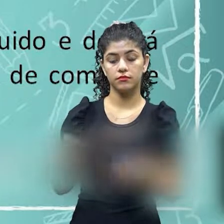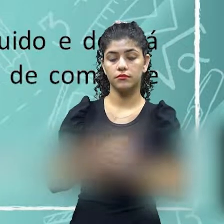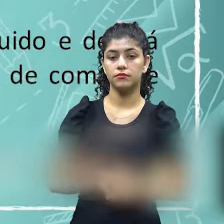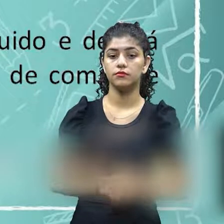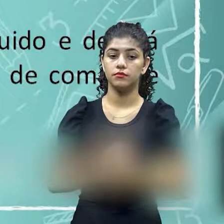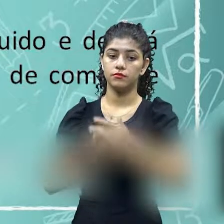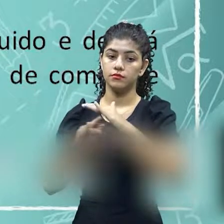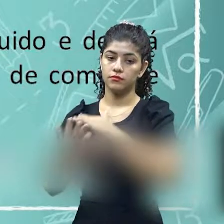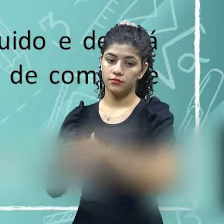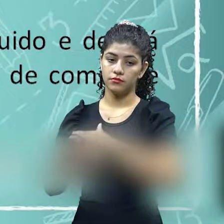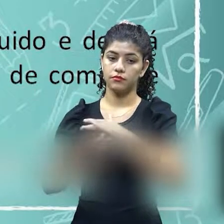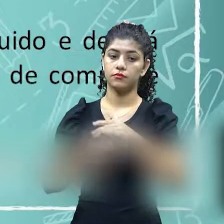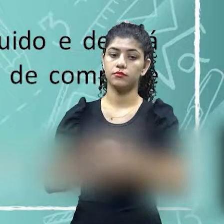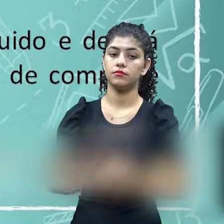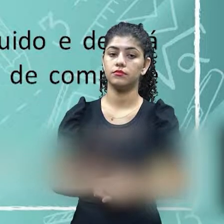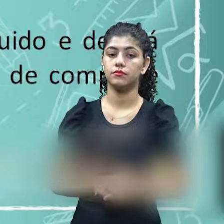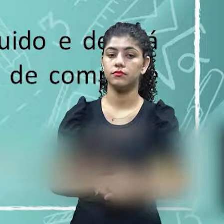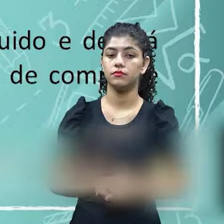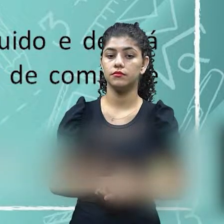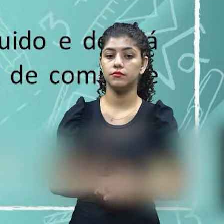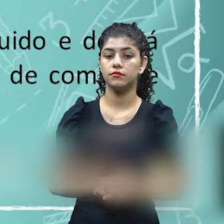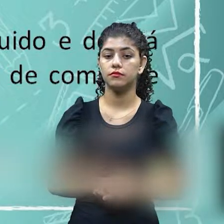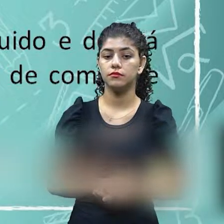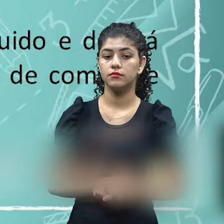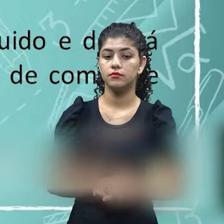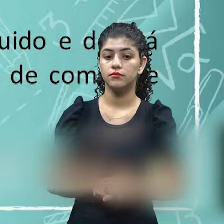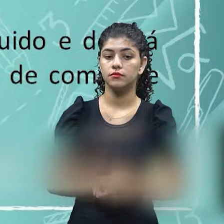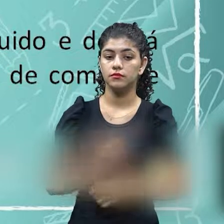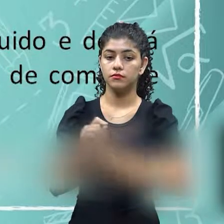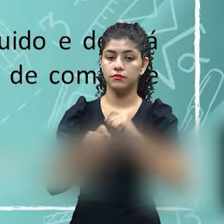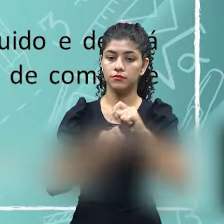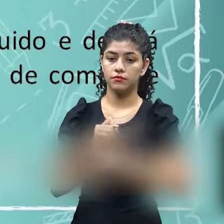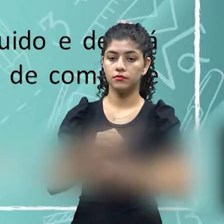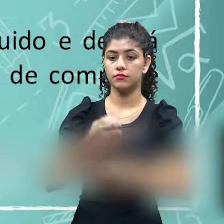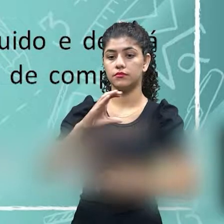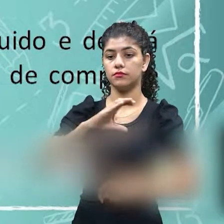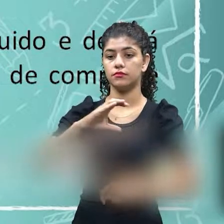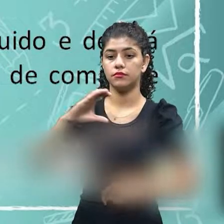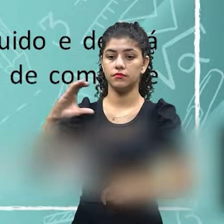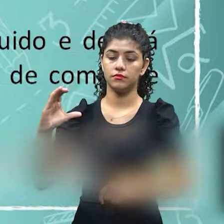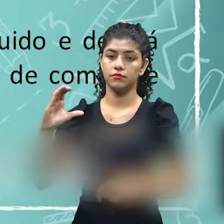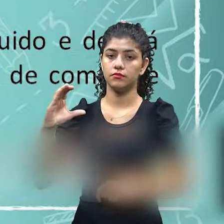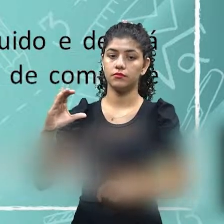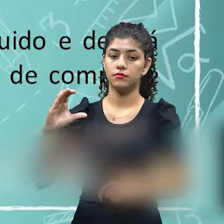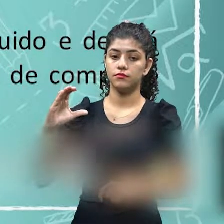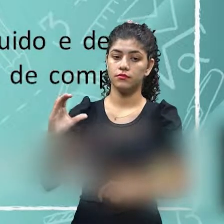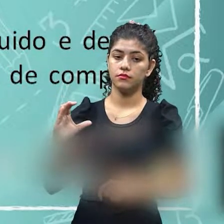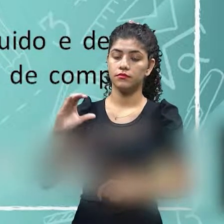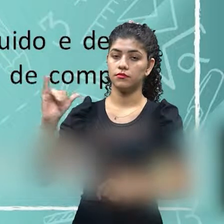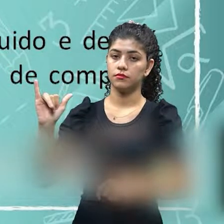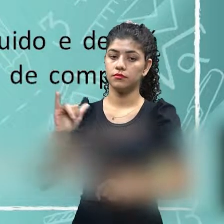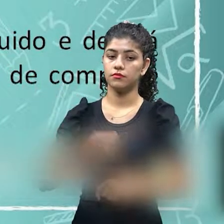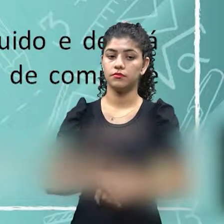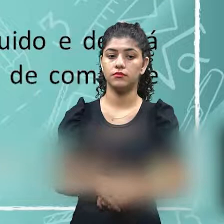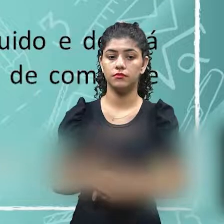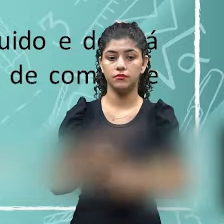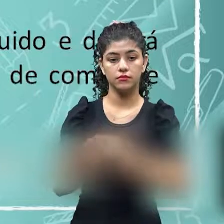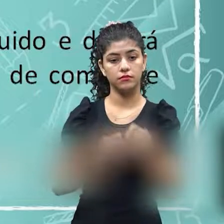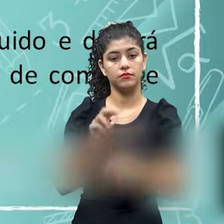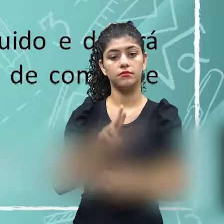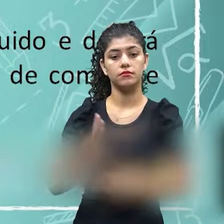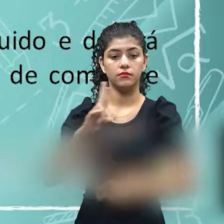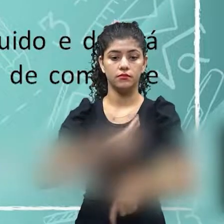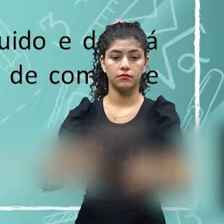Internacional Comércio Termos, que é justamente editado aí para a Câmara de Comércio Internacional. A